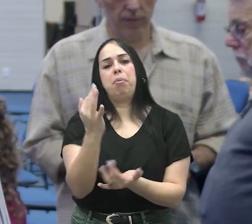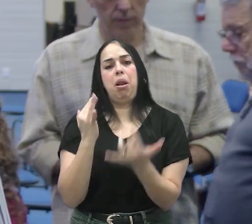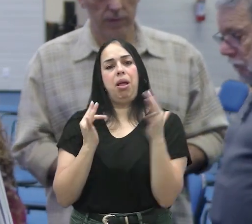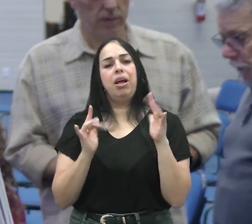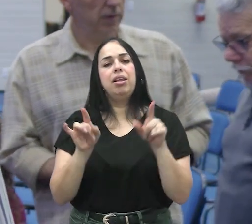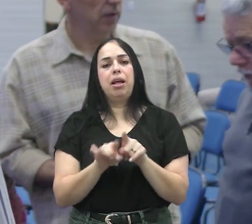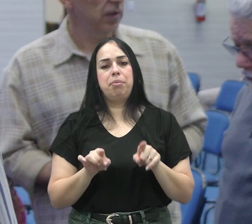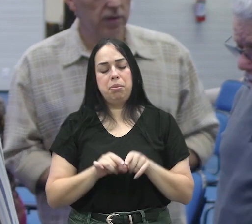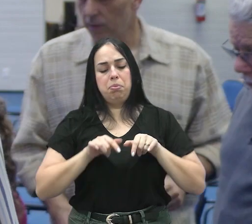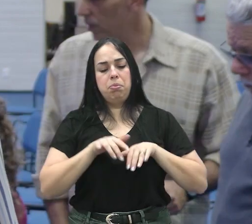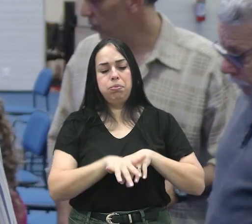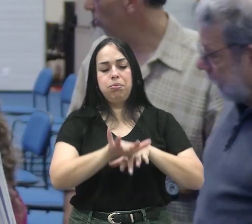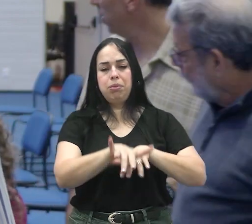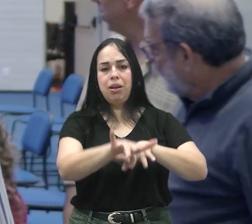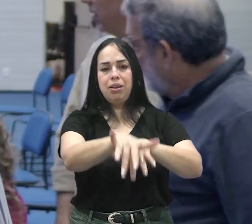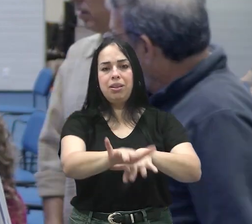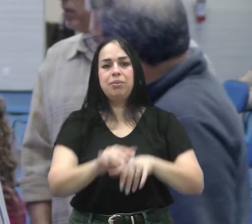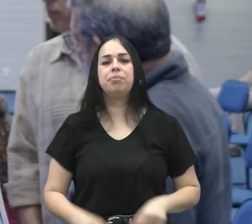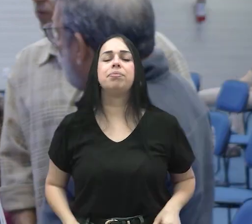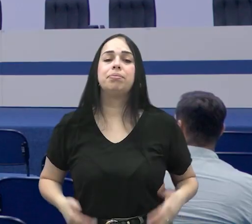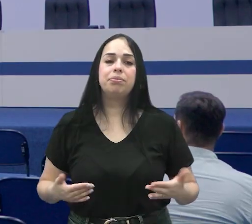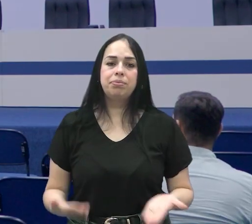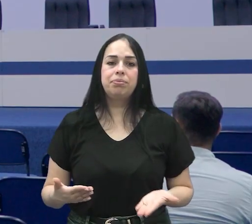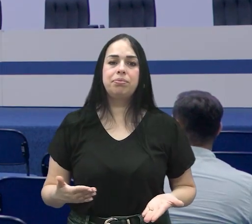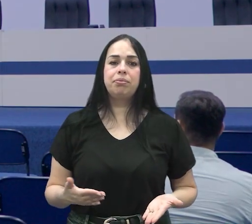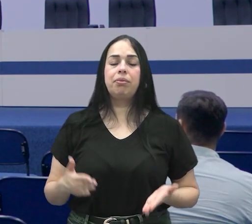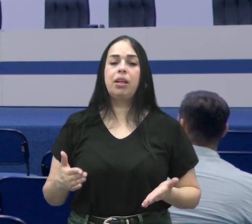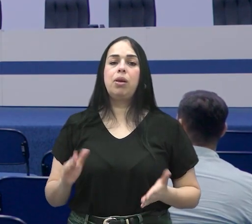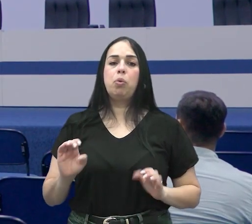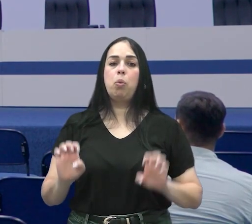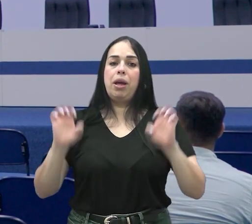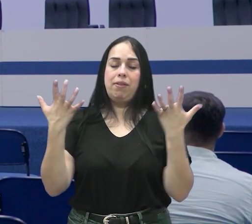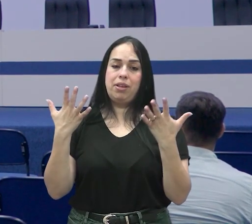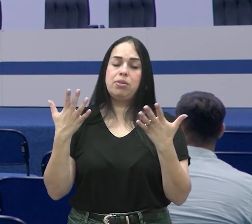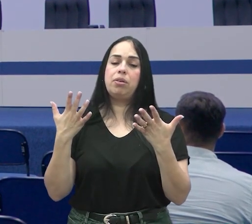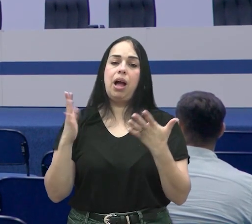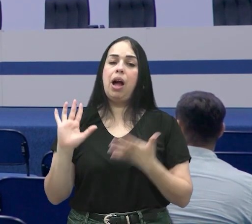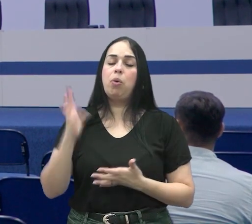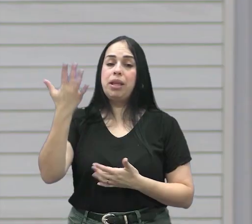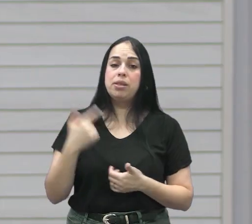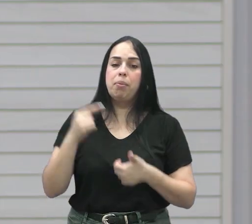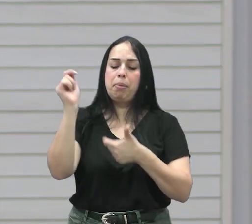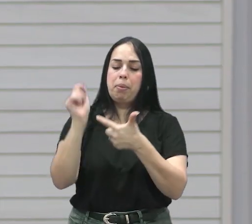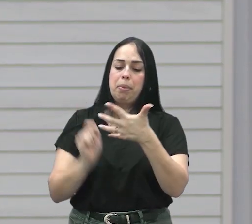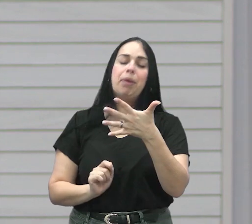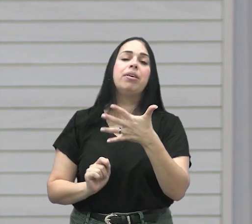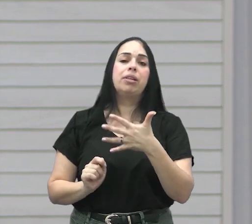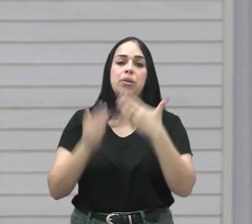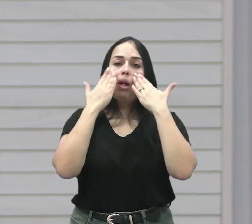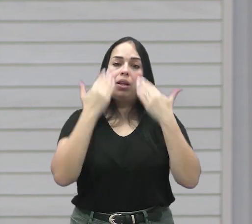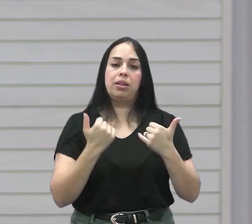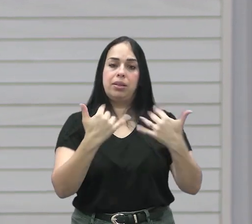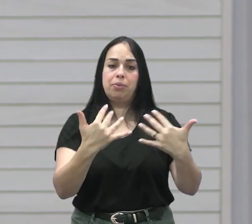afluentes, como eu falei aqui durante hoje o processo o Rio Buquira. O encontro faz parte de uma série de audiências públicas que o Ministério Público